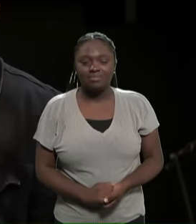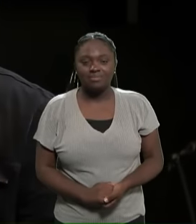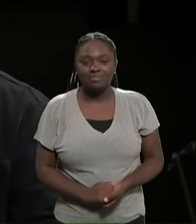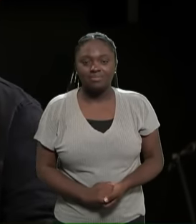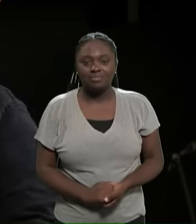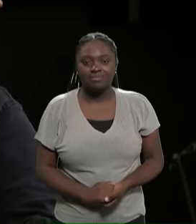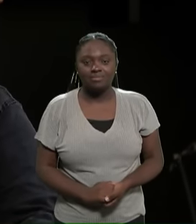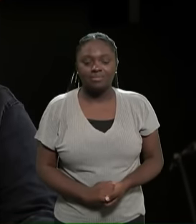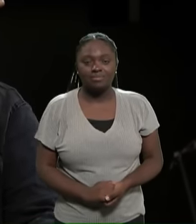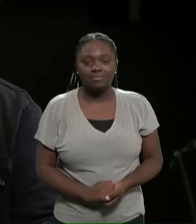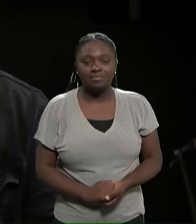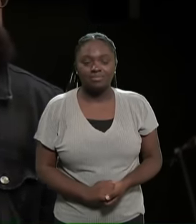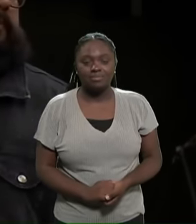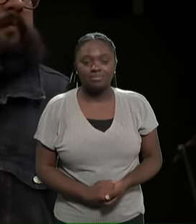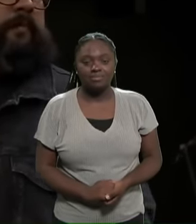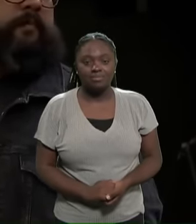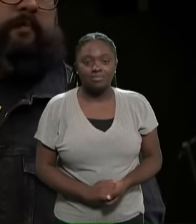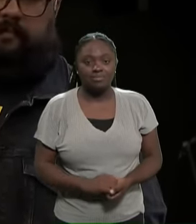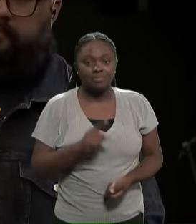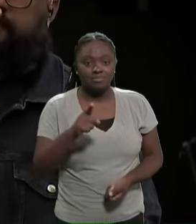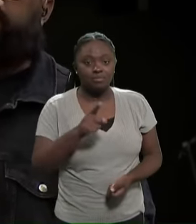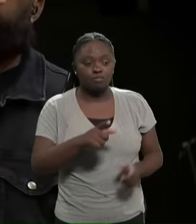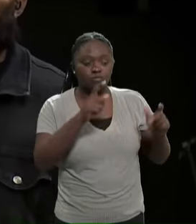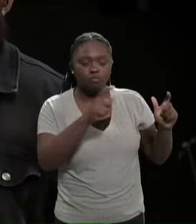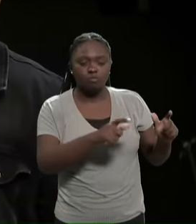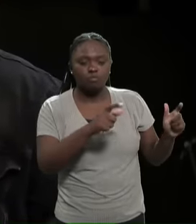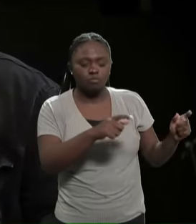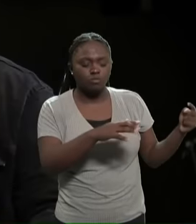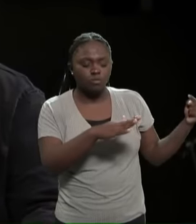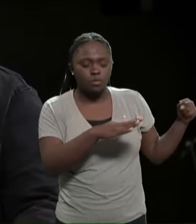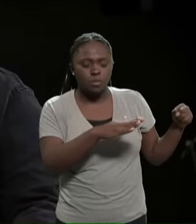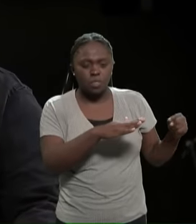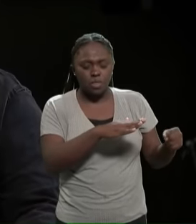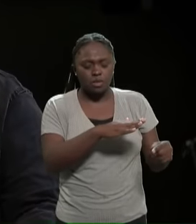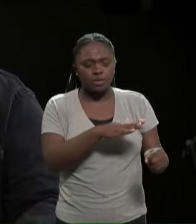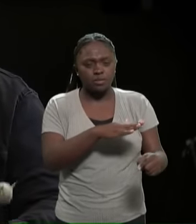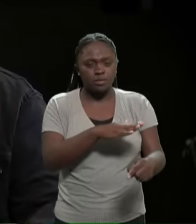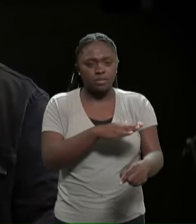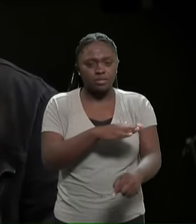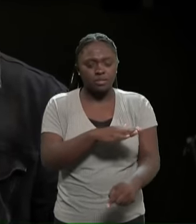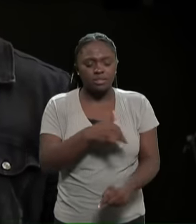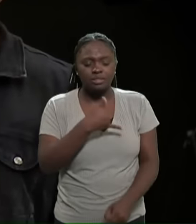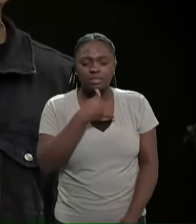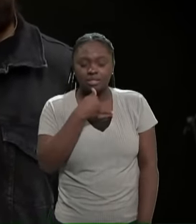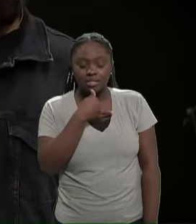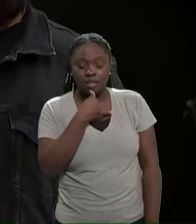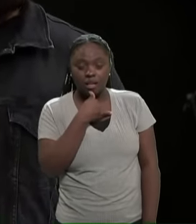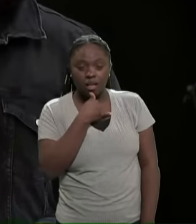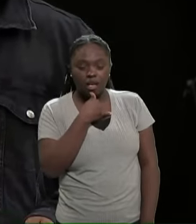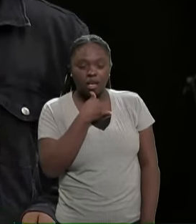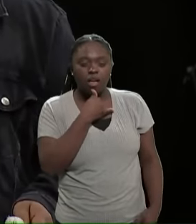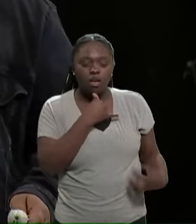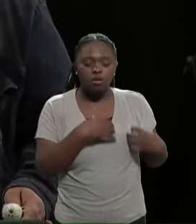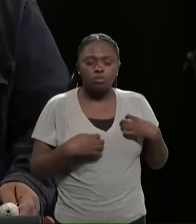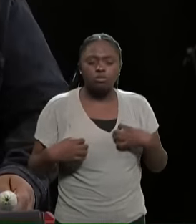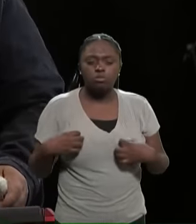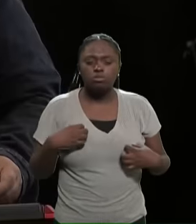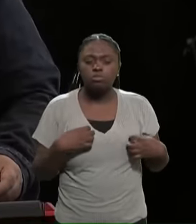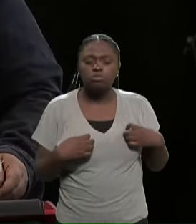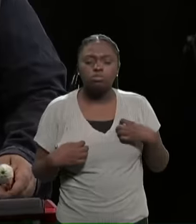Deus te tirou, te arrancou de um poço fundo de tristeza, de